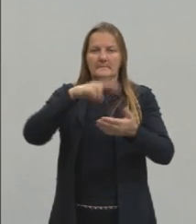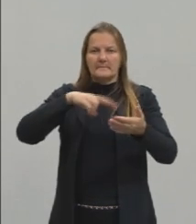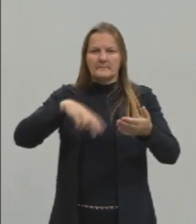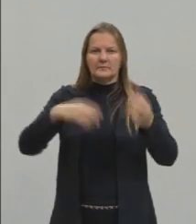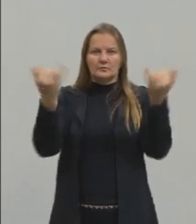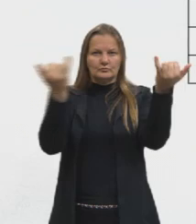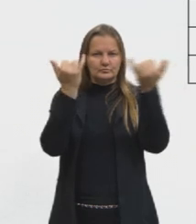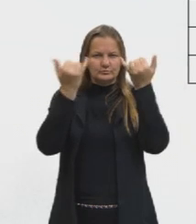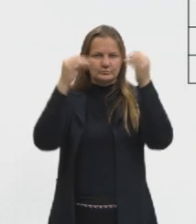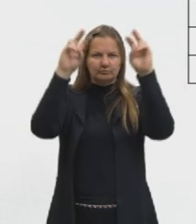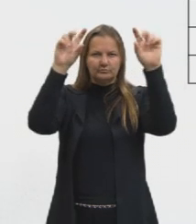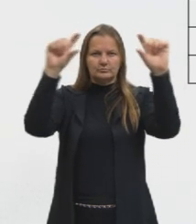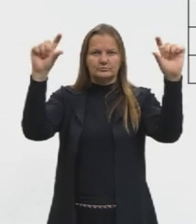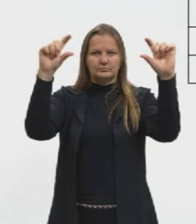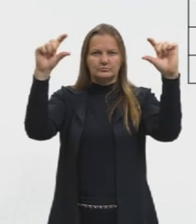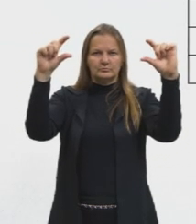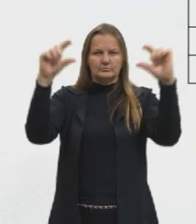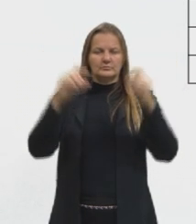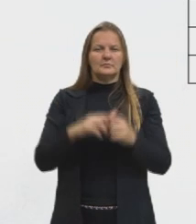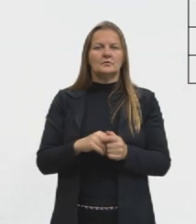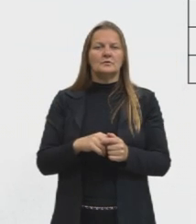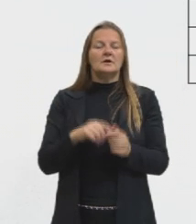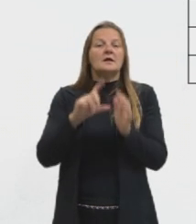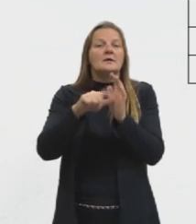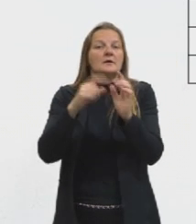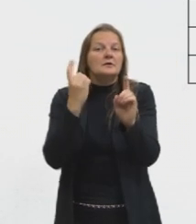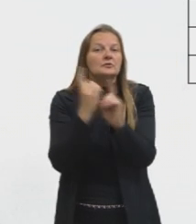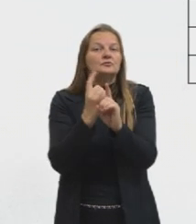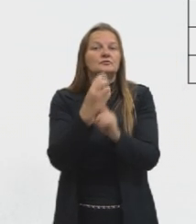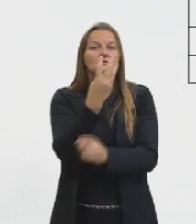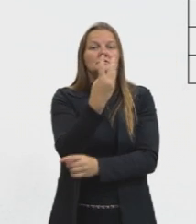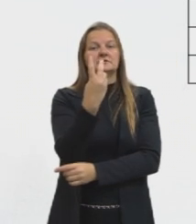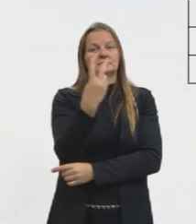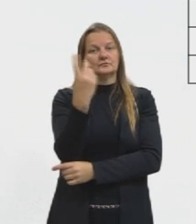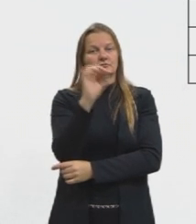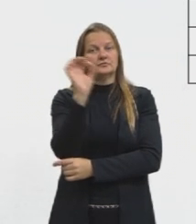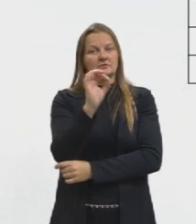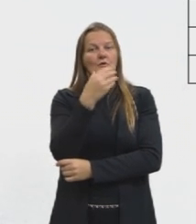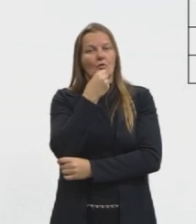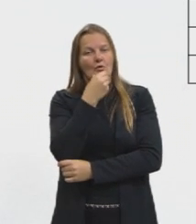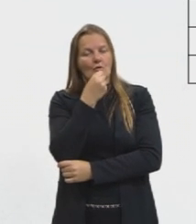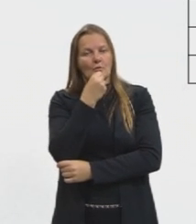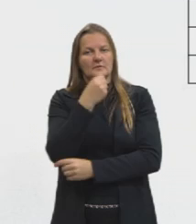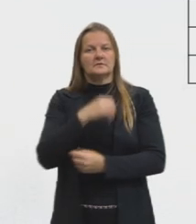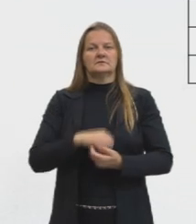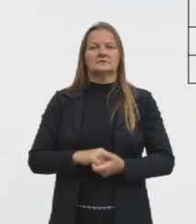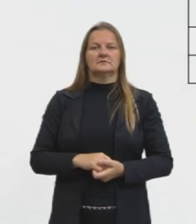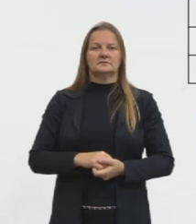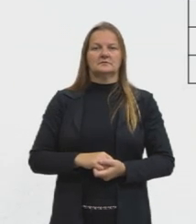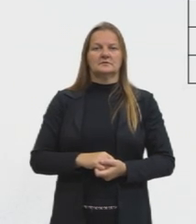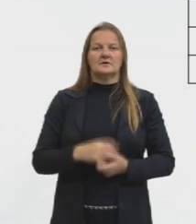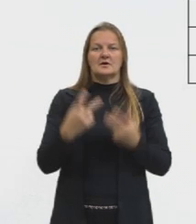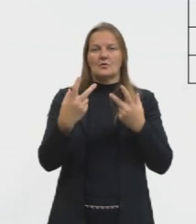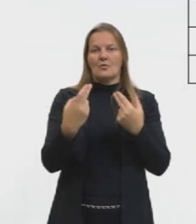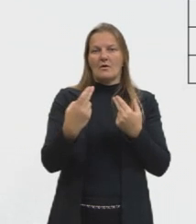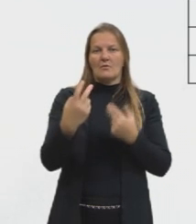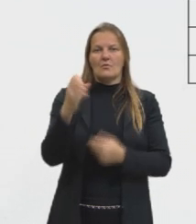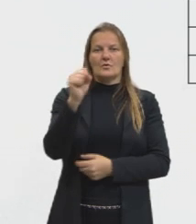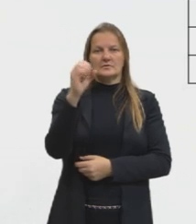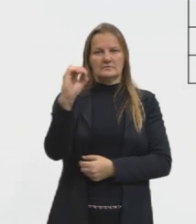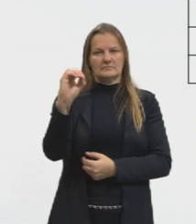leitura do enunciado depois que a gente descobriu que trinta e dois por cento são homens e esses trinta e dois por cento e trinta e dois por cento